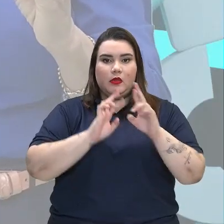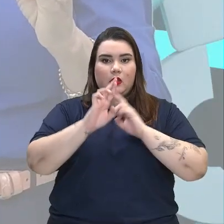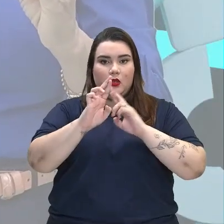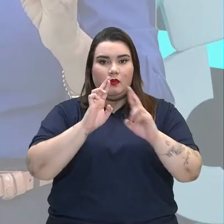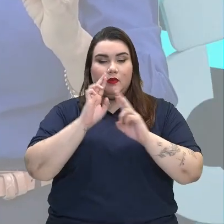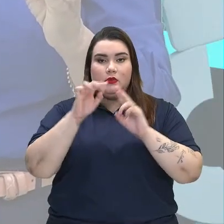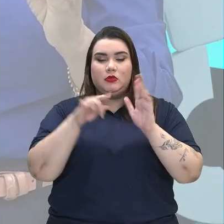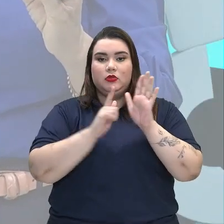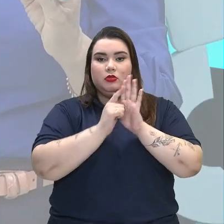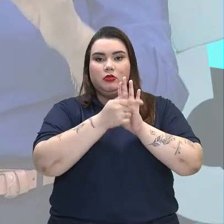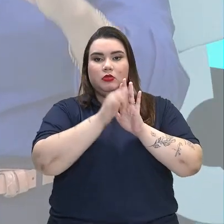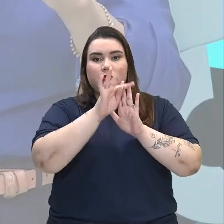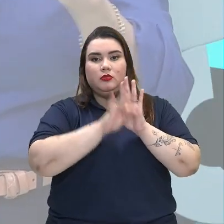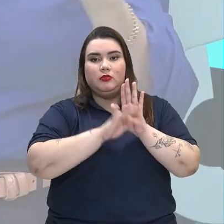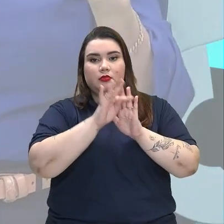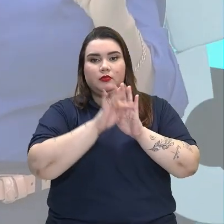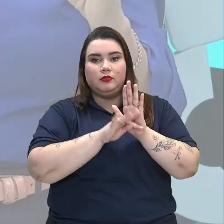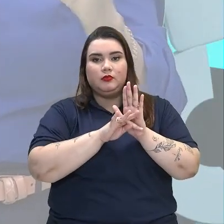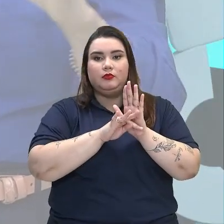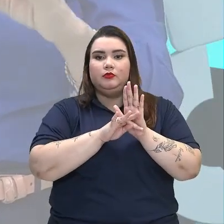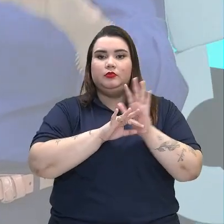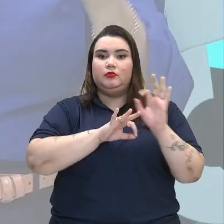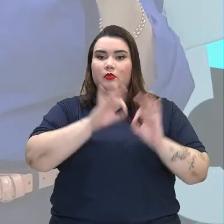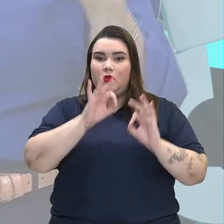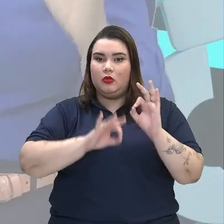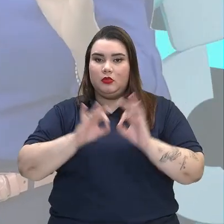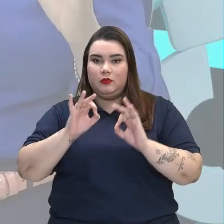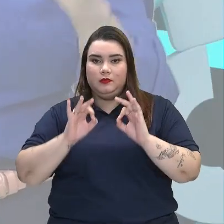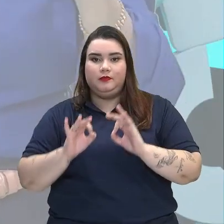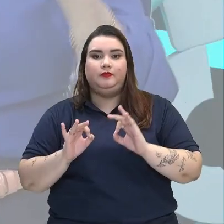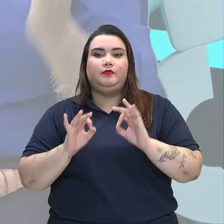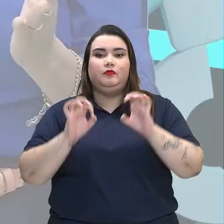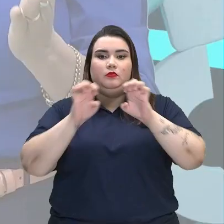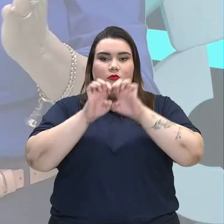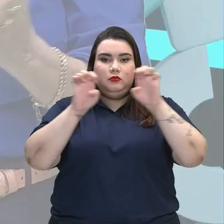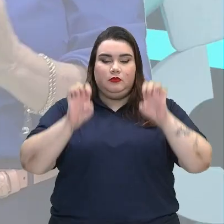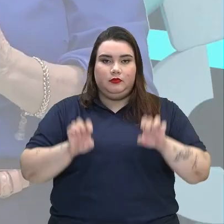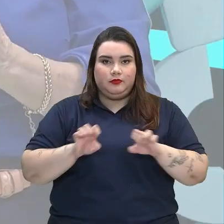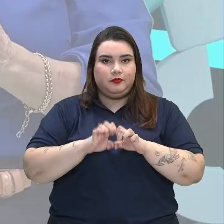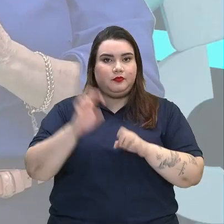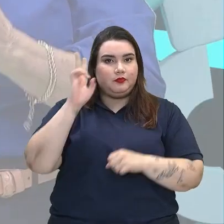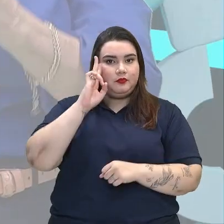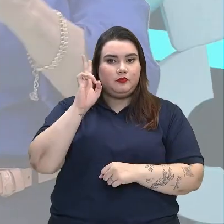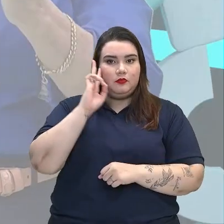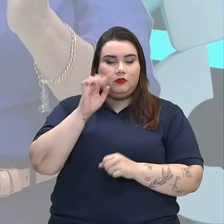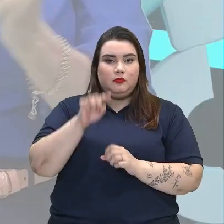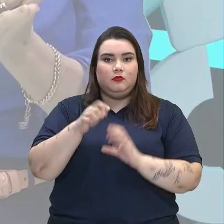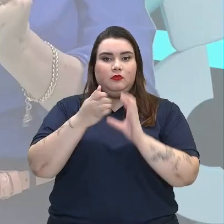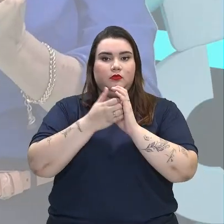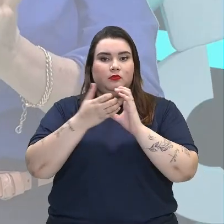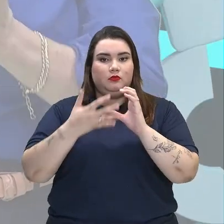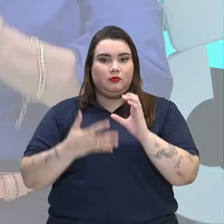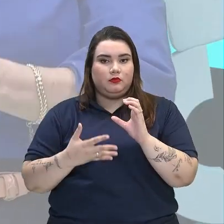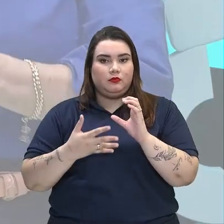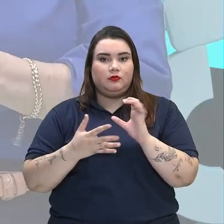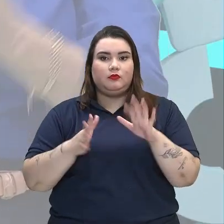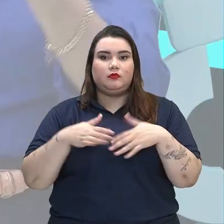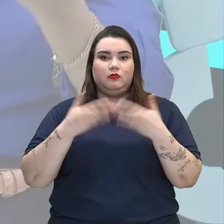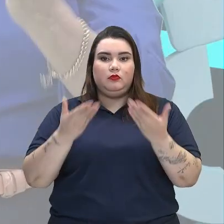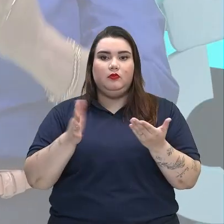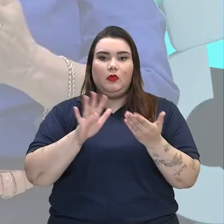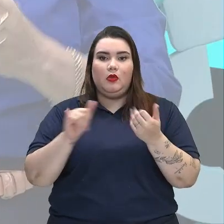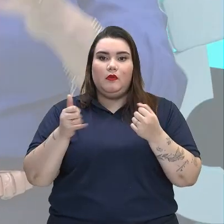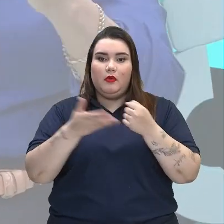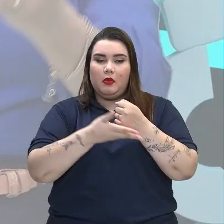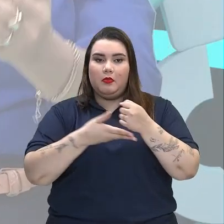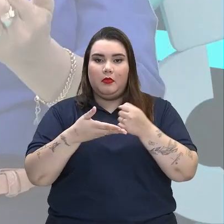gênero textual, que é planejado, é estruturado. Lembre-se dessa característica. E vai se basear